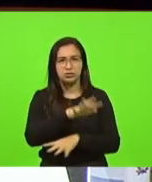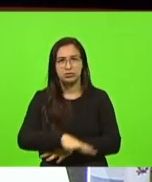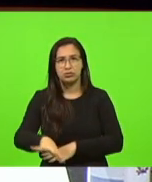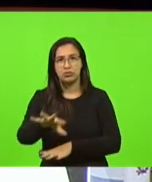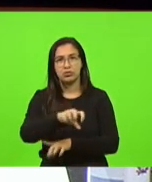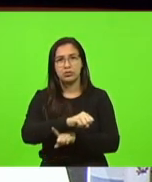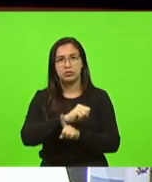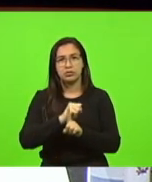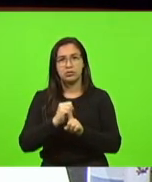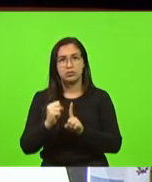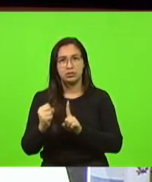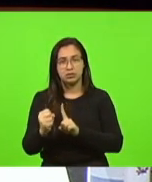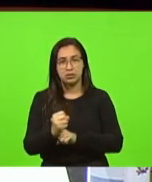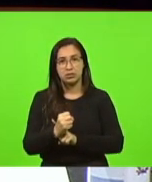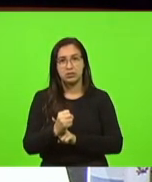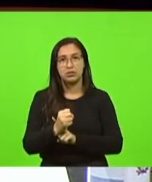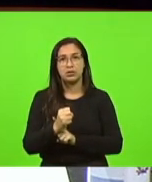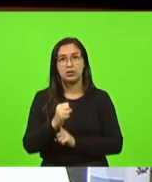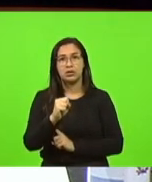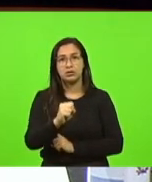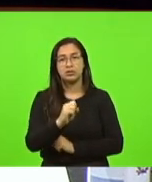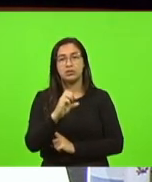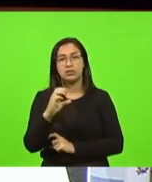catarinense em torno de um tema